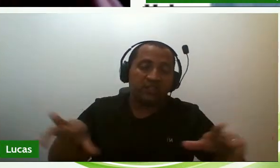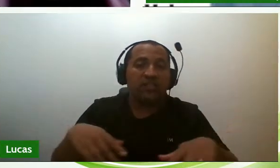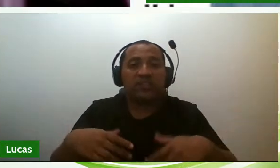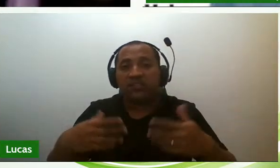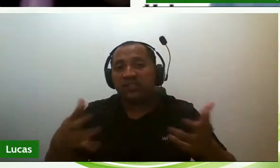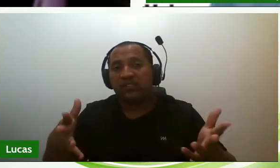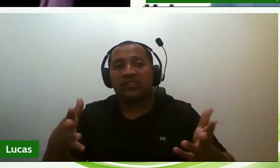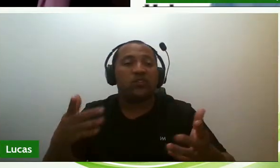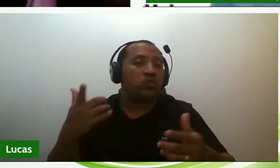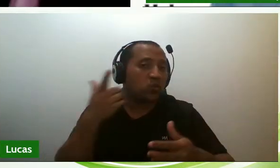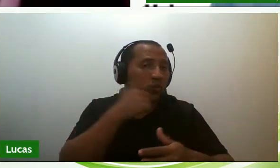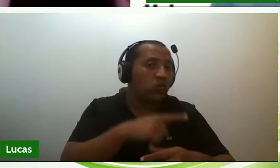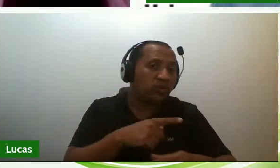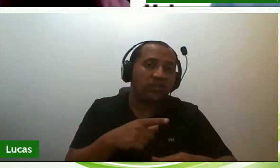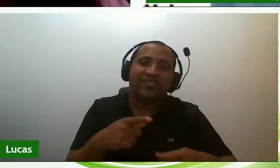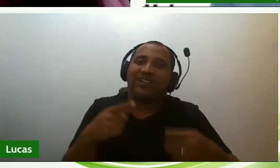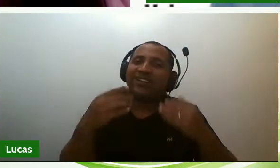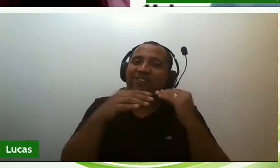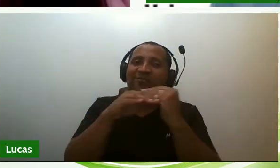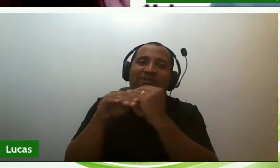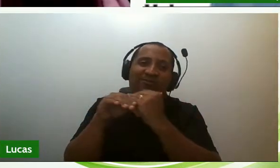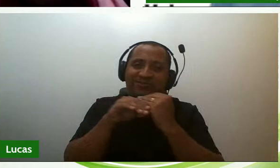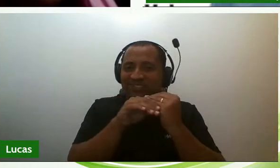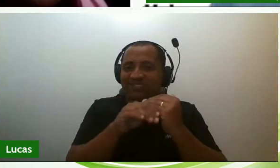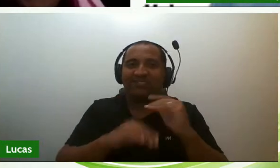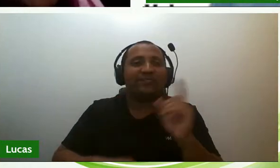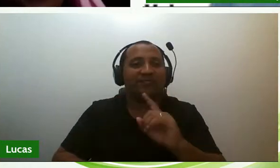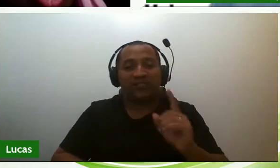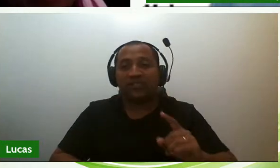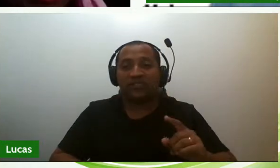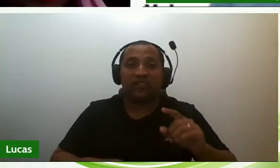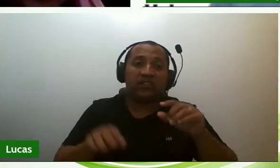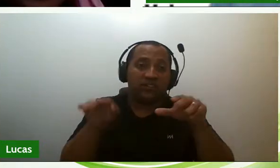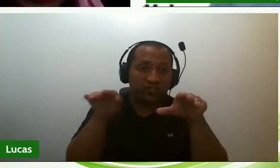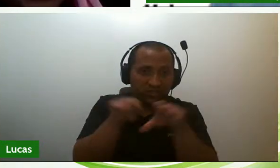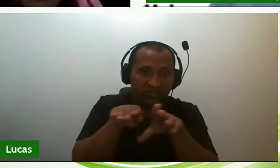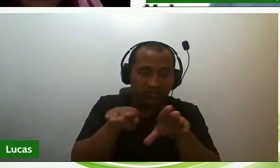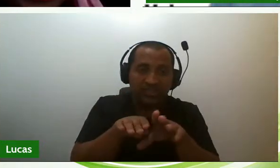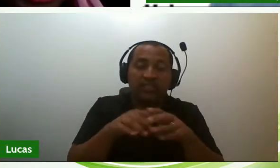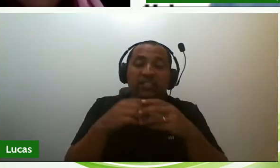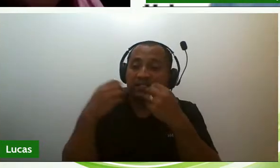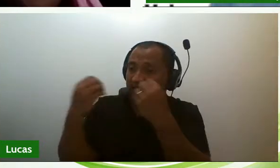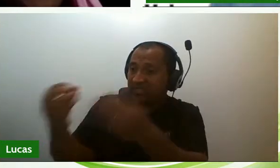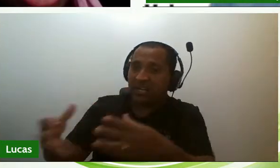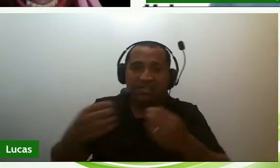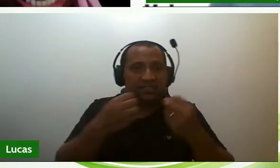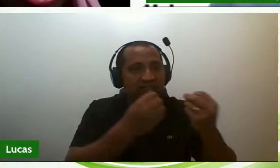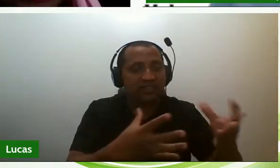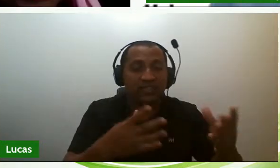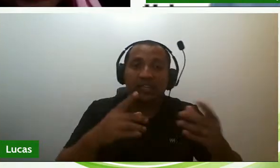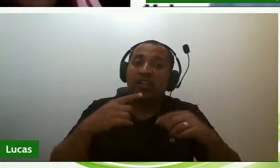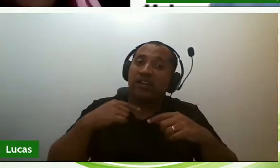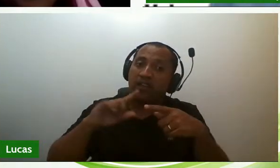sempre isso se configura com equidade, que é igualdade de oportunidade, é